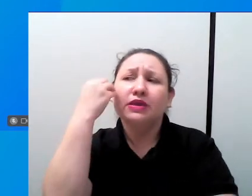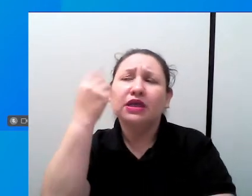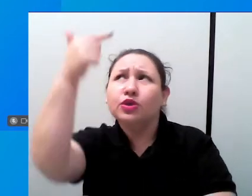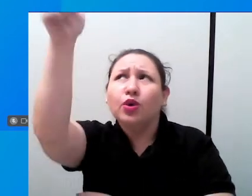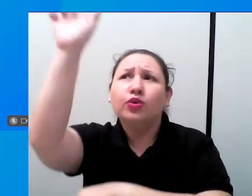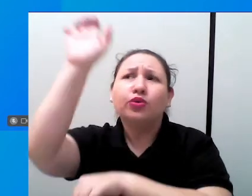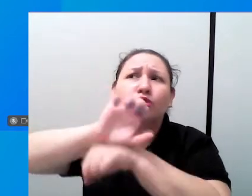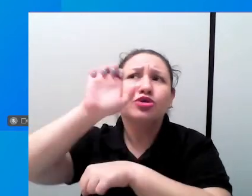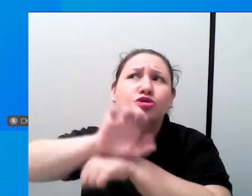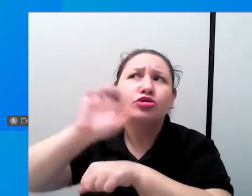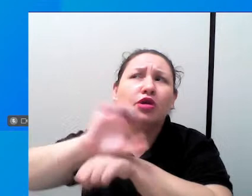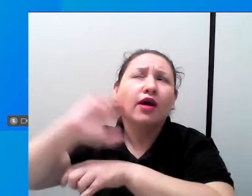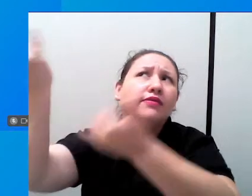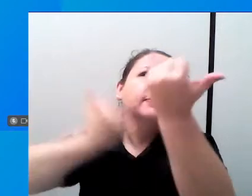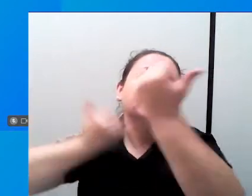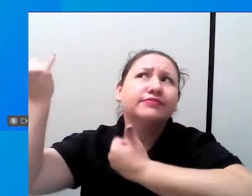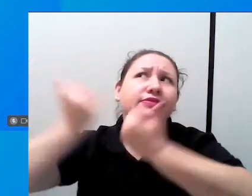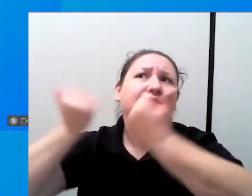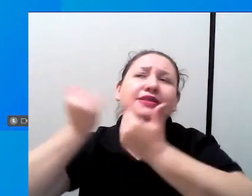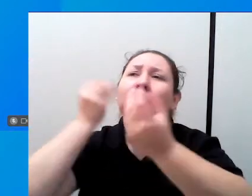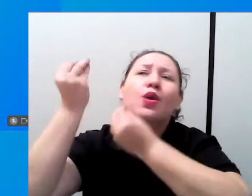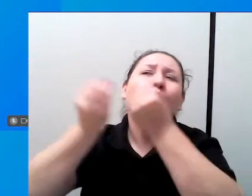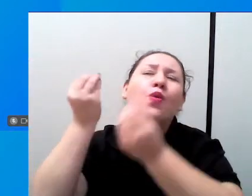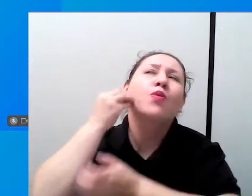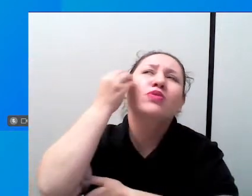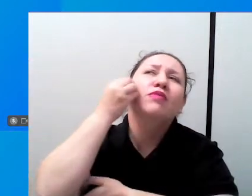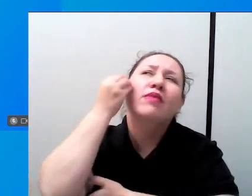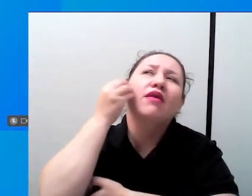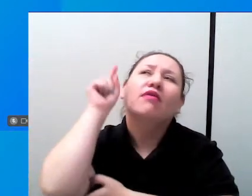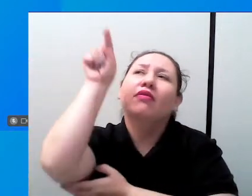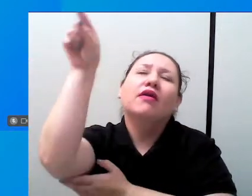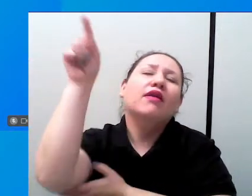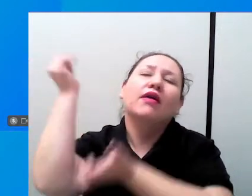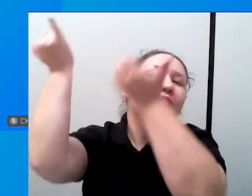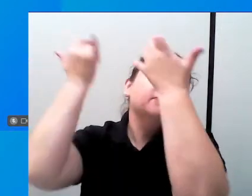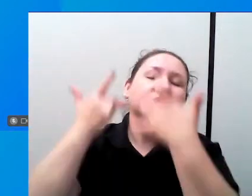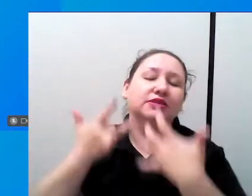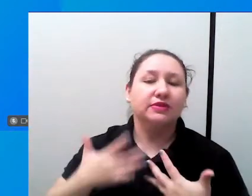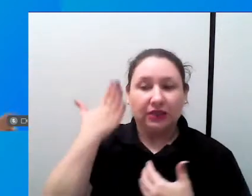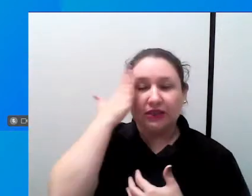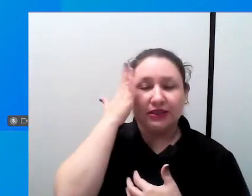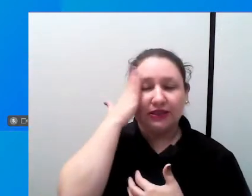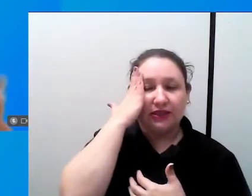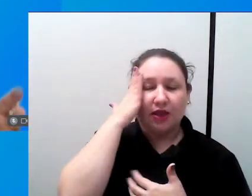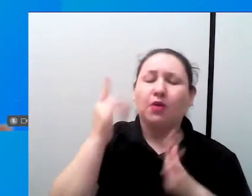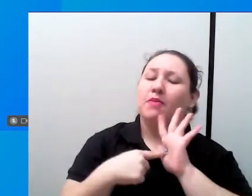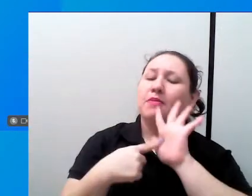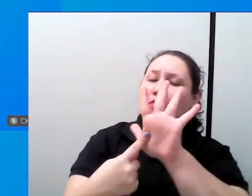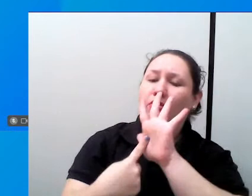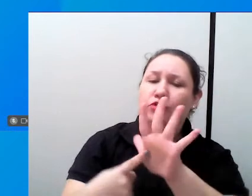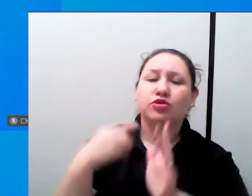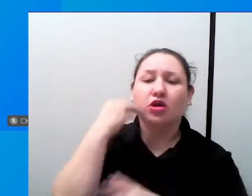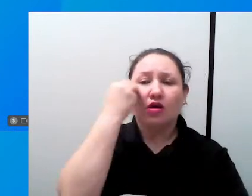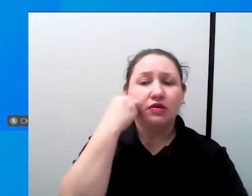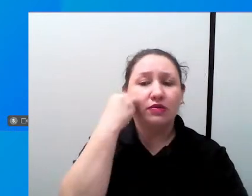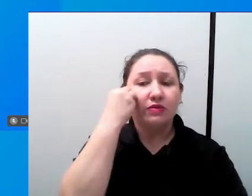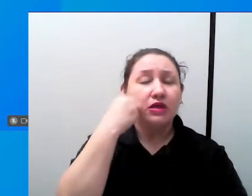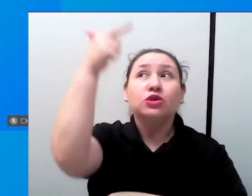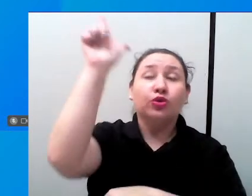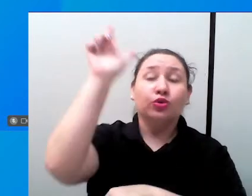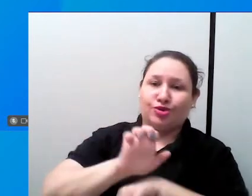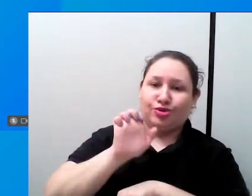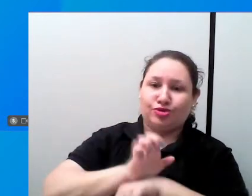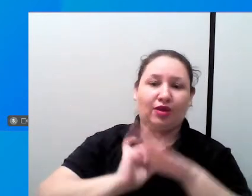No âmbito da extensão, a gente chama sempre de experiências exitosas, né, de outras instituições que compõem a rede